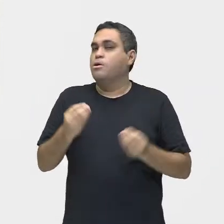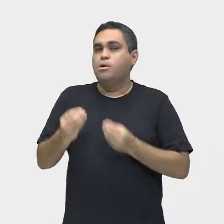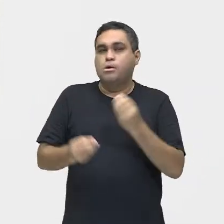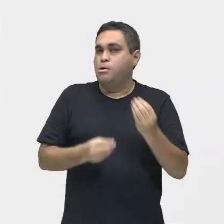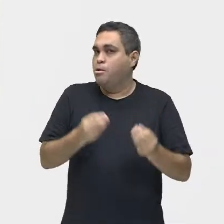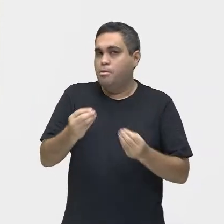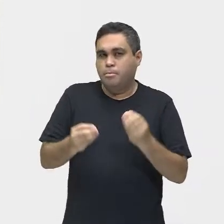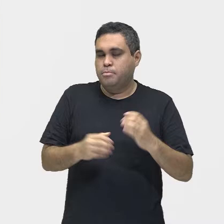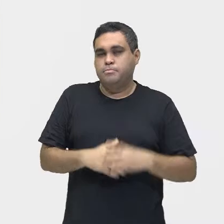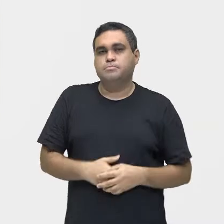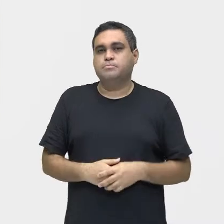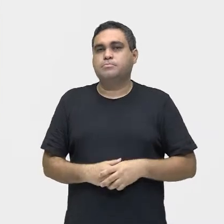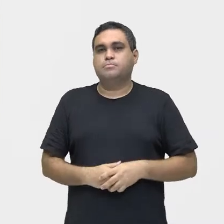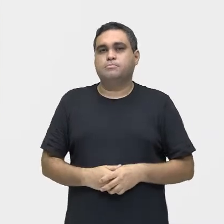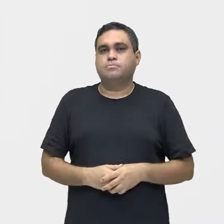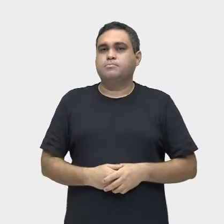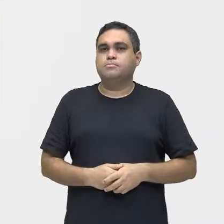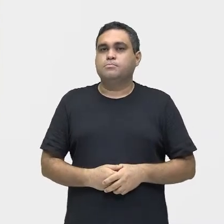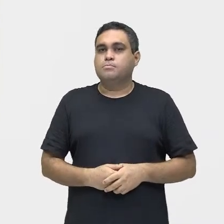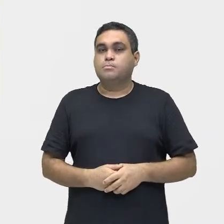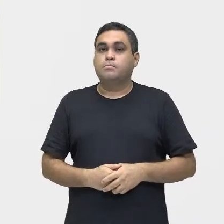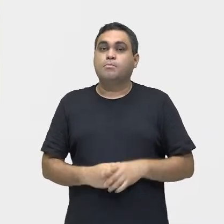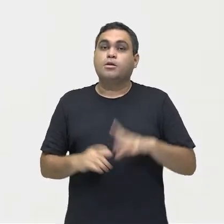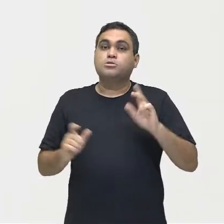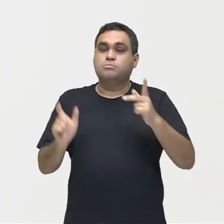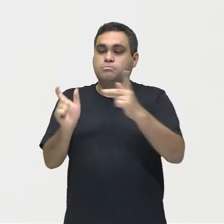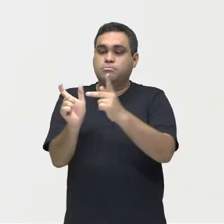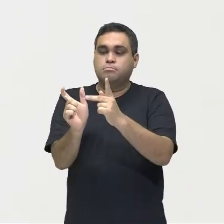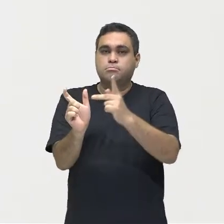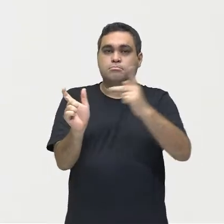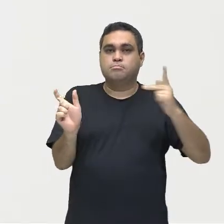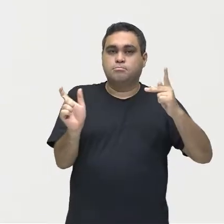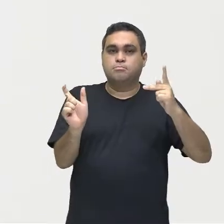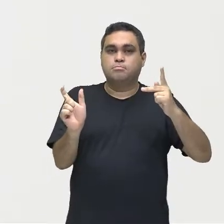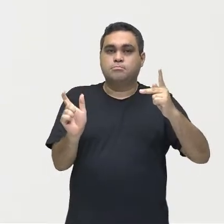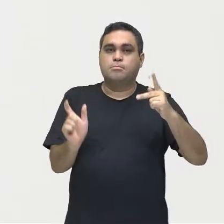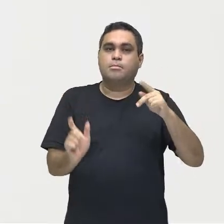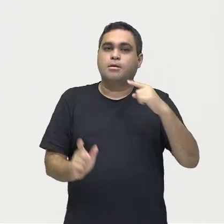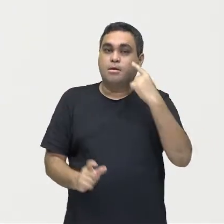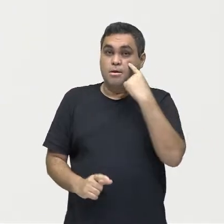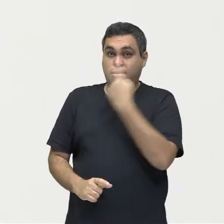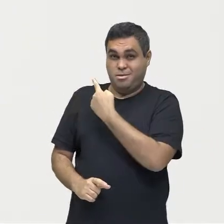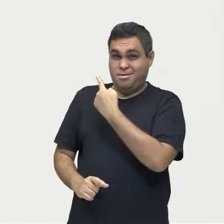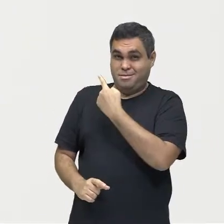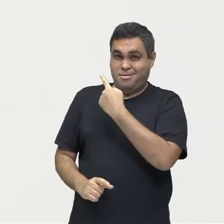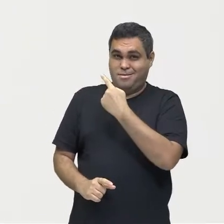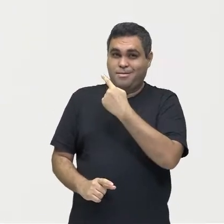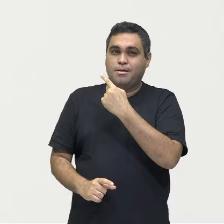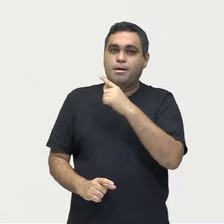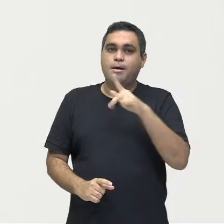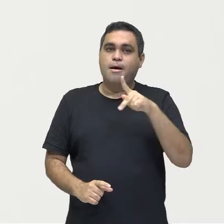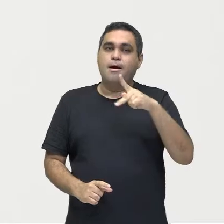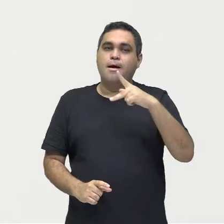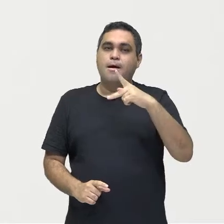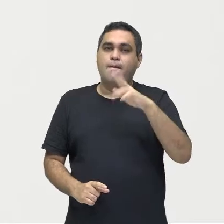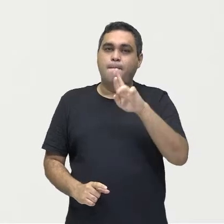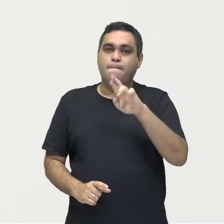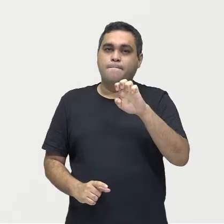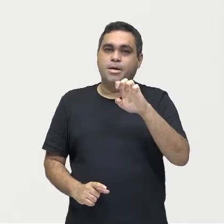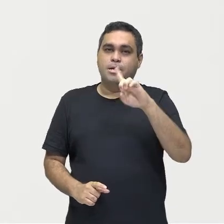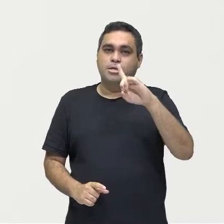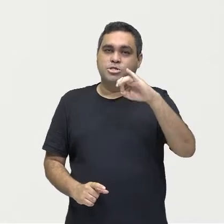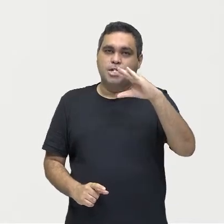ela é constituída apenas pelo predicado. É isso, gente. A oração sem sujeito